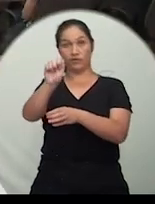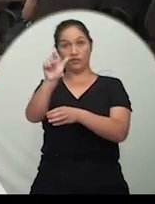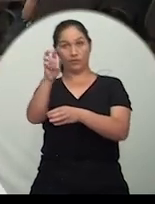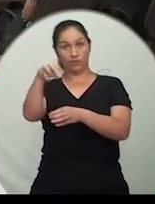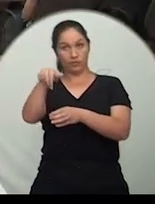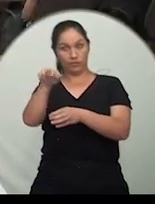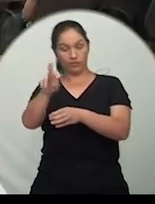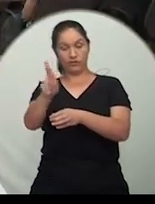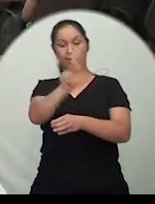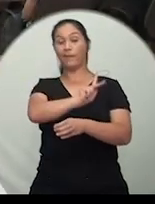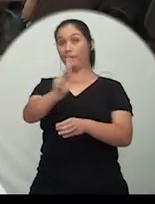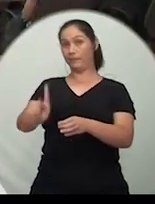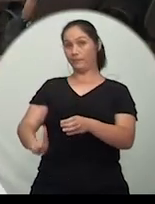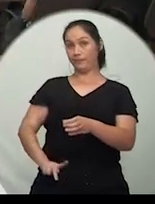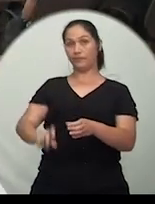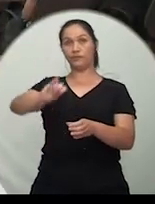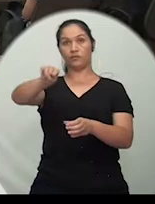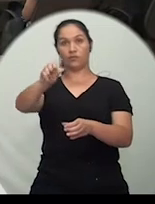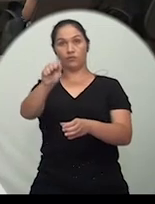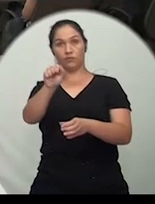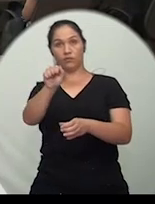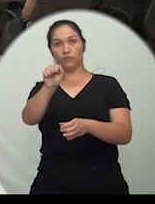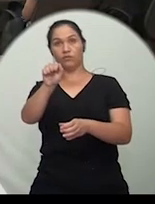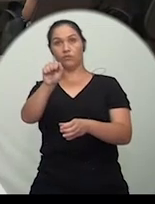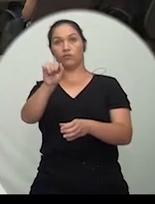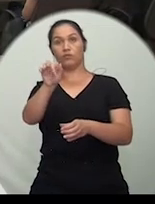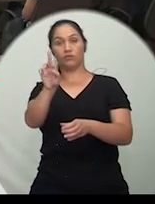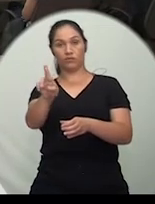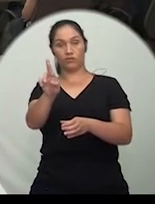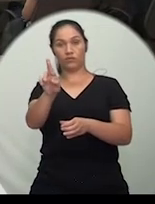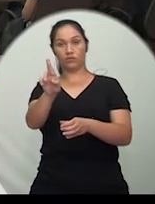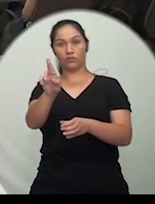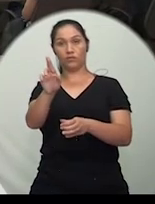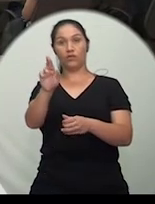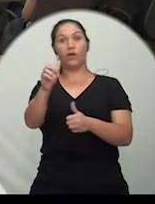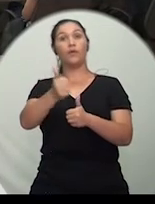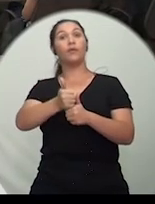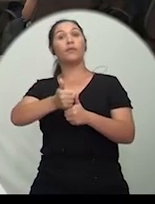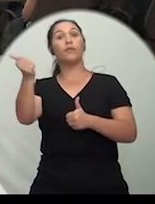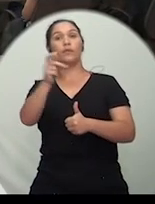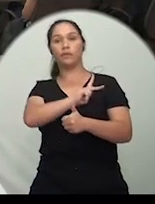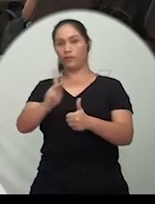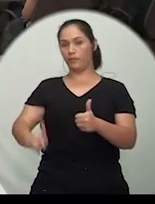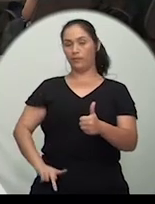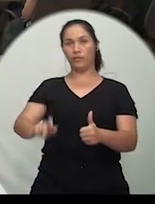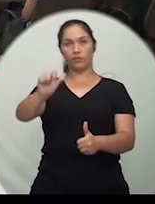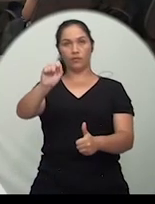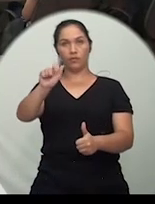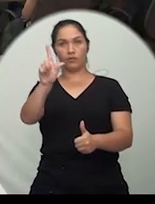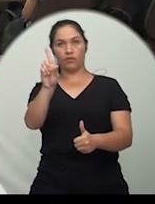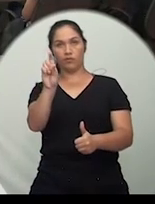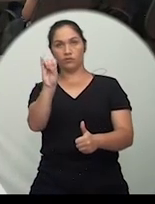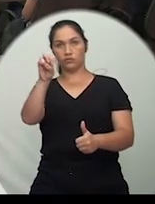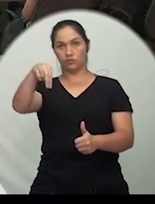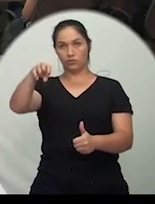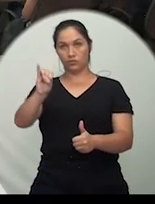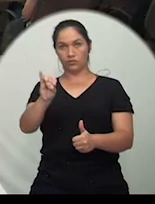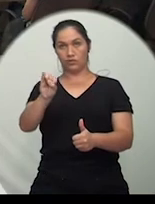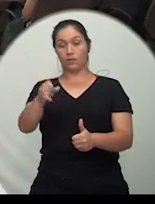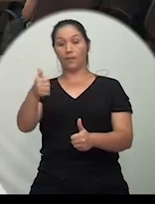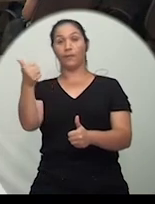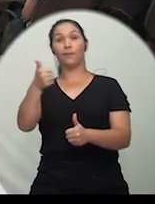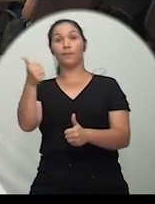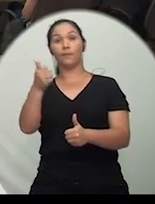D'Agostin, presidente, Jair Augusto Alexandre, vice-presidente, Aldinei Potelec, primeiro secretário,